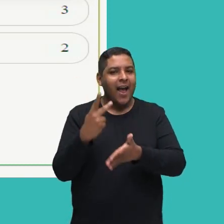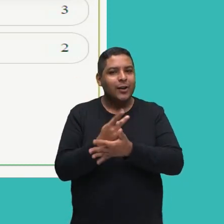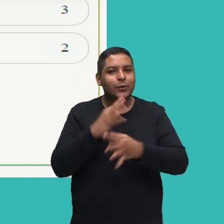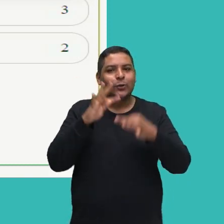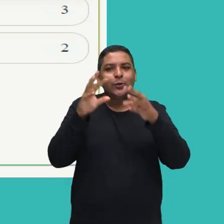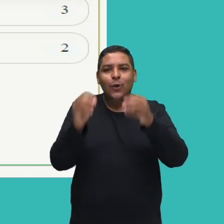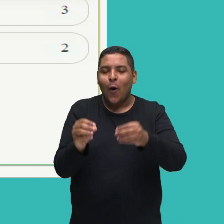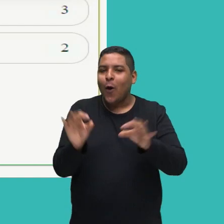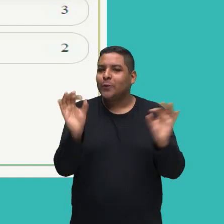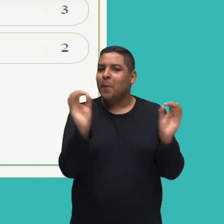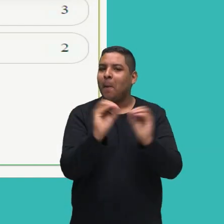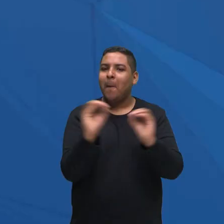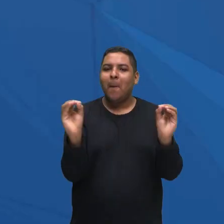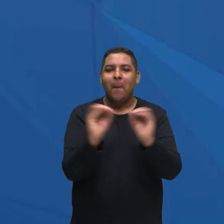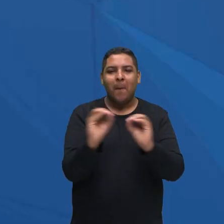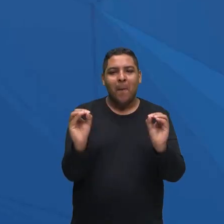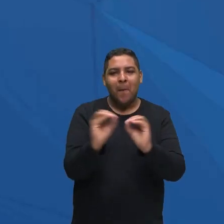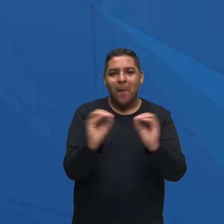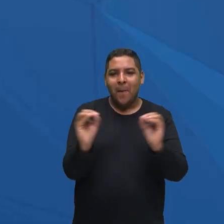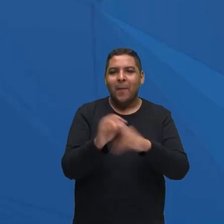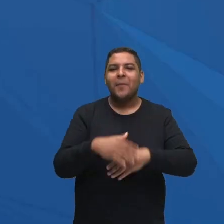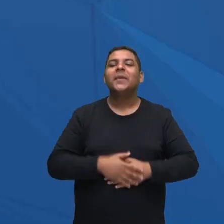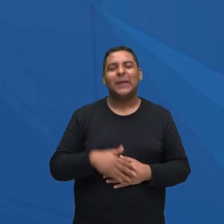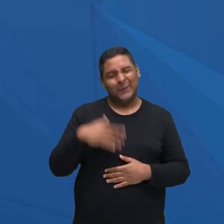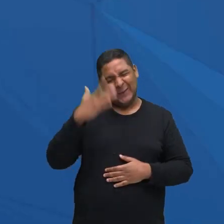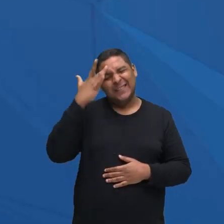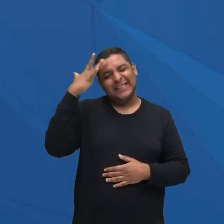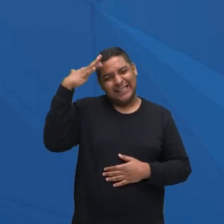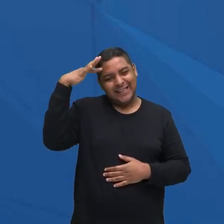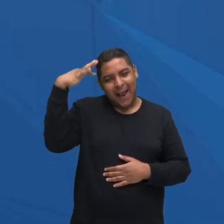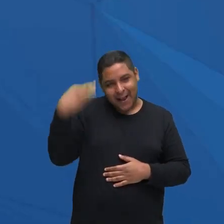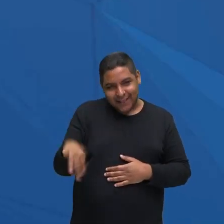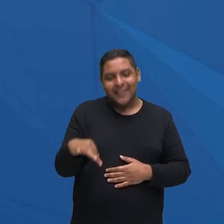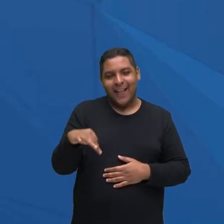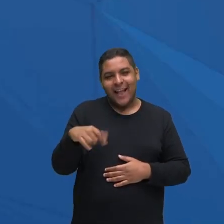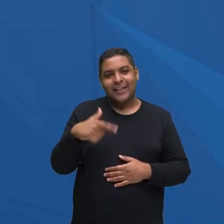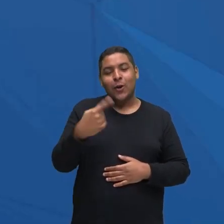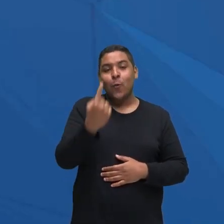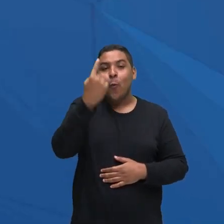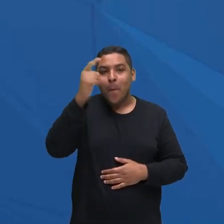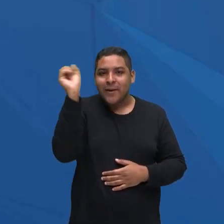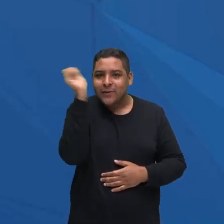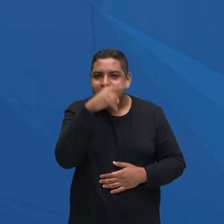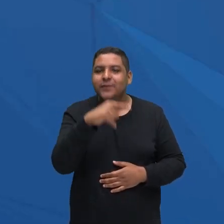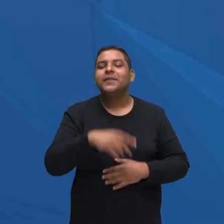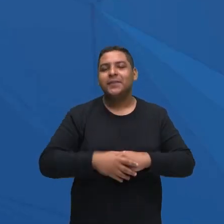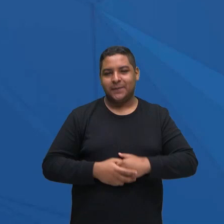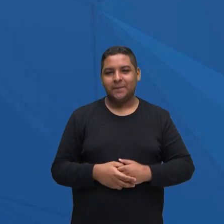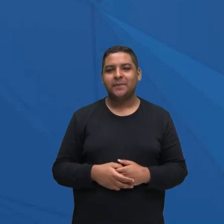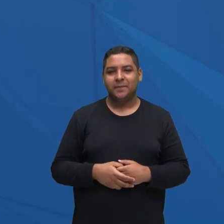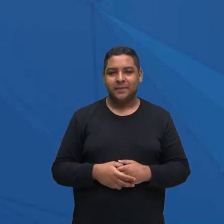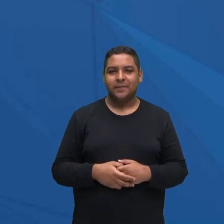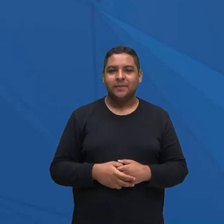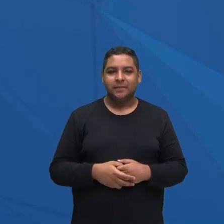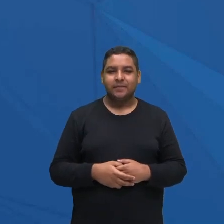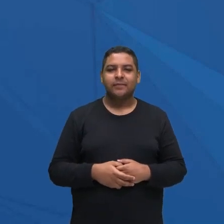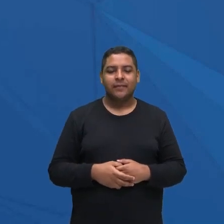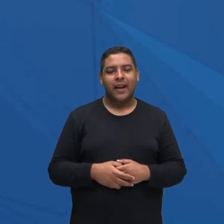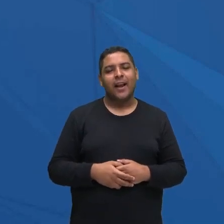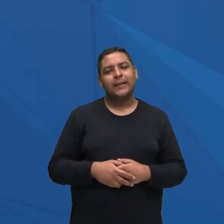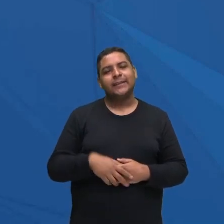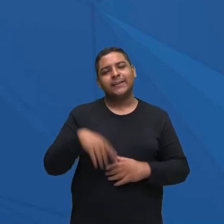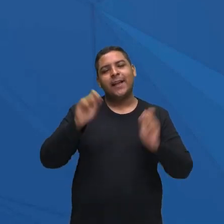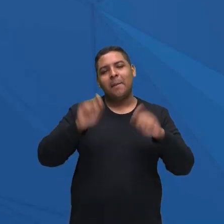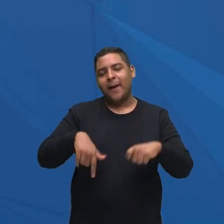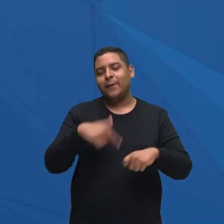Ninguém acertou. Olha, sabia que ia trazer uma bem difícil para vocês? Agora anota, se você não sabia, não vai mais esquecer.